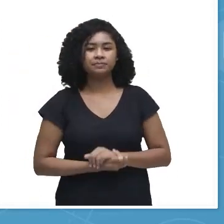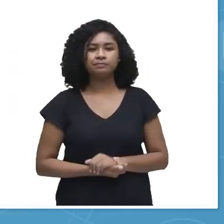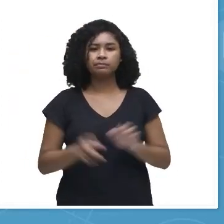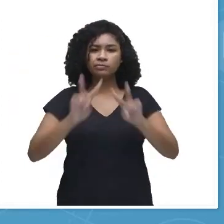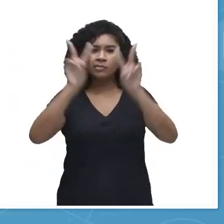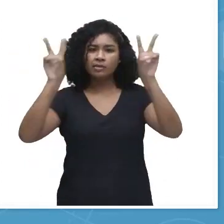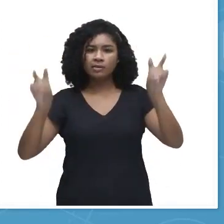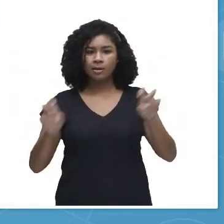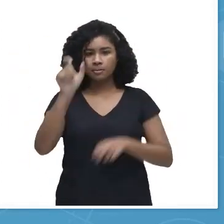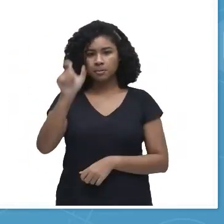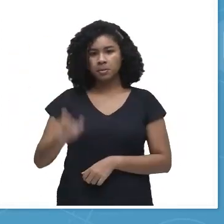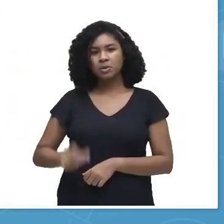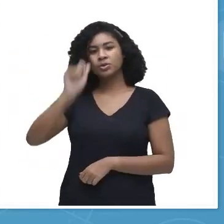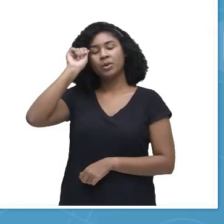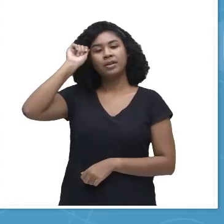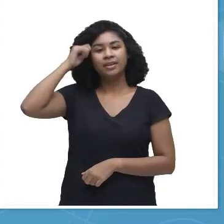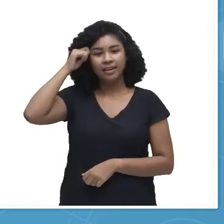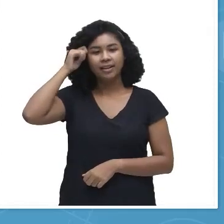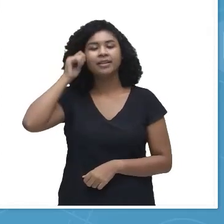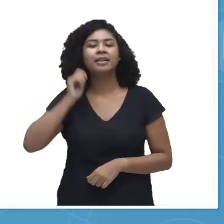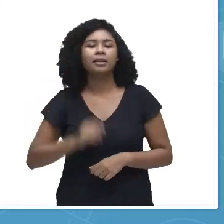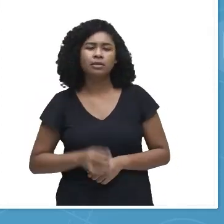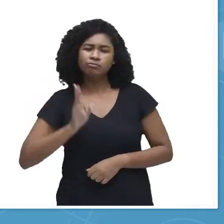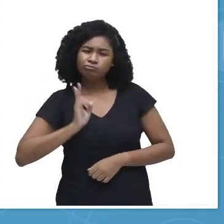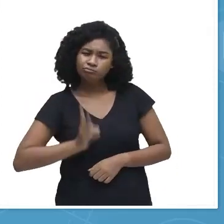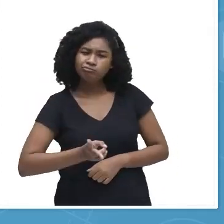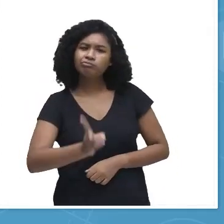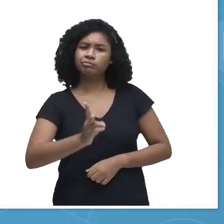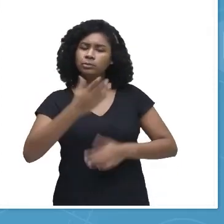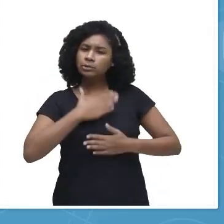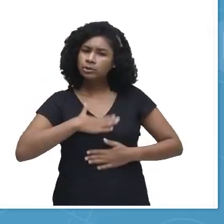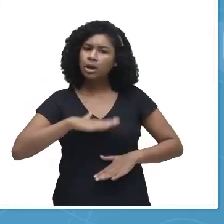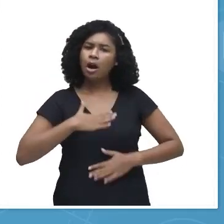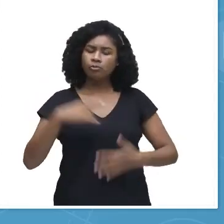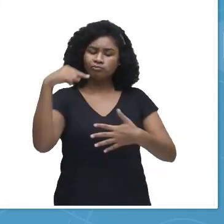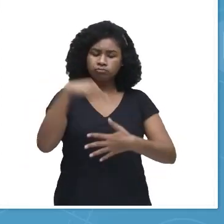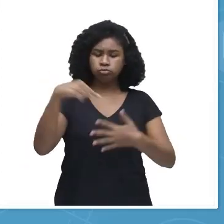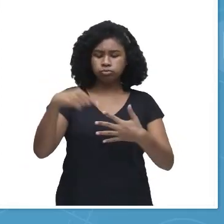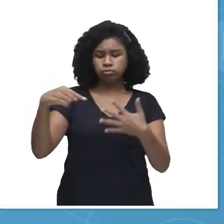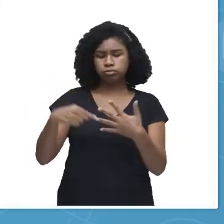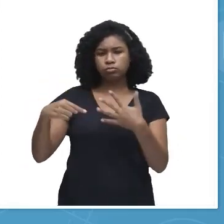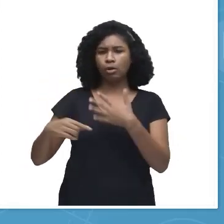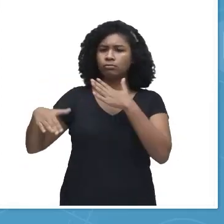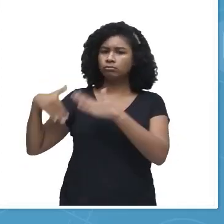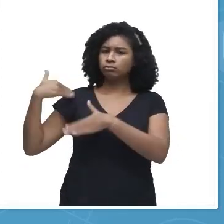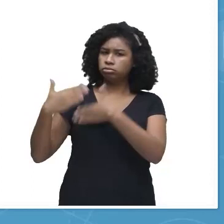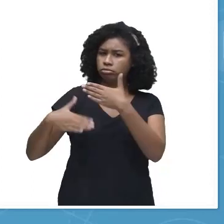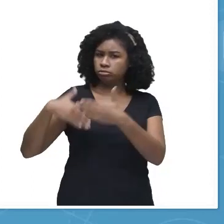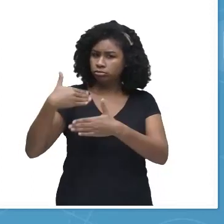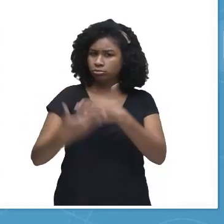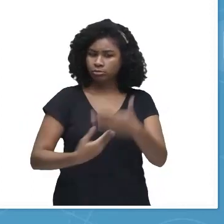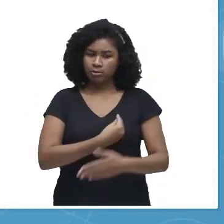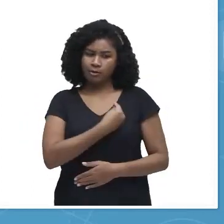do negro, pautando ponto a ponto de como que foi a vida do negro, o seu processo de escravização no